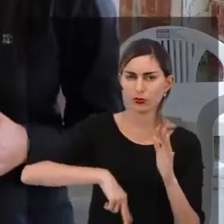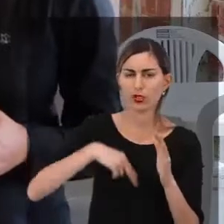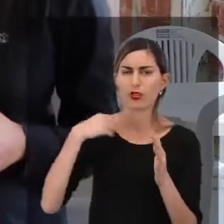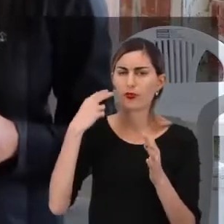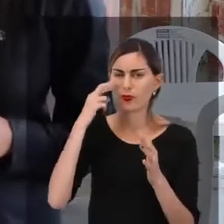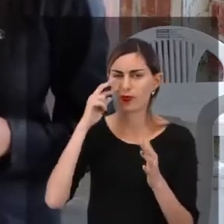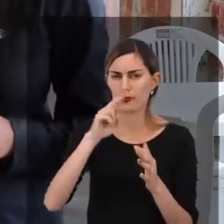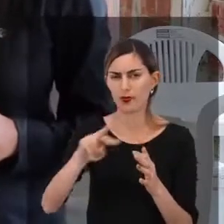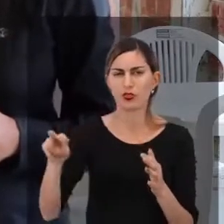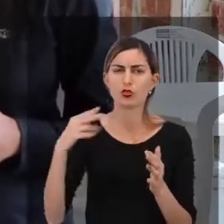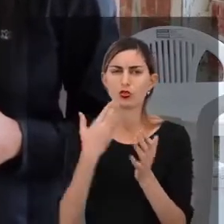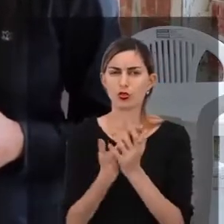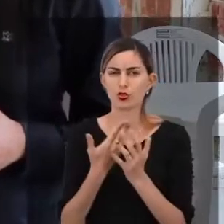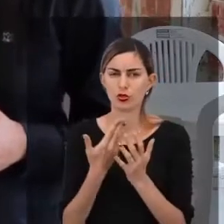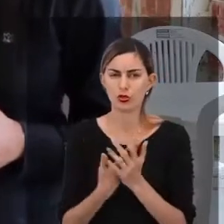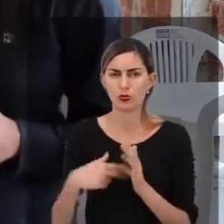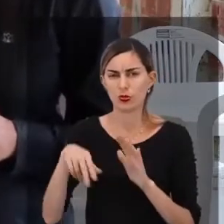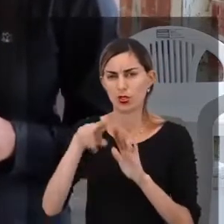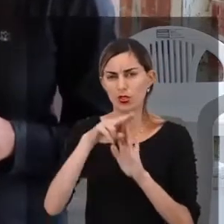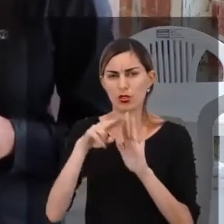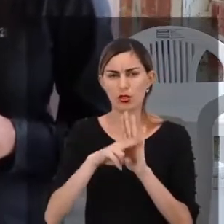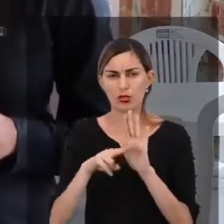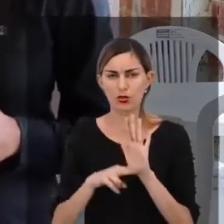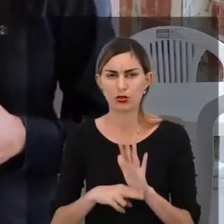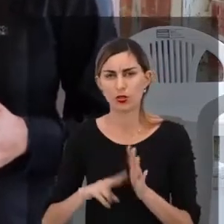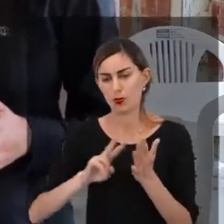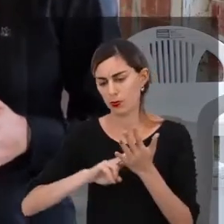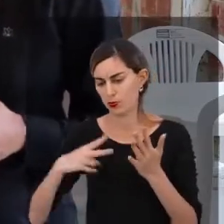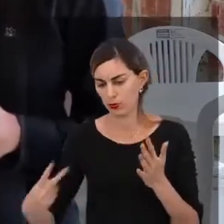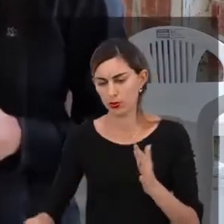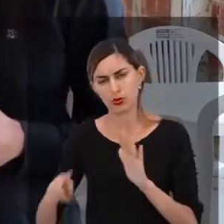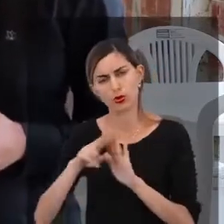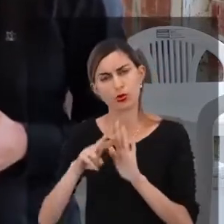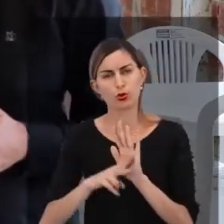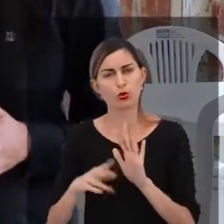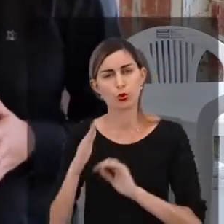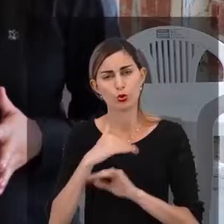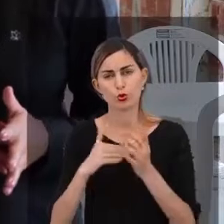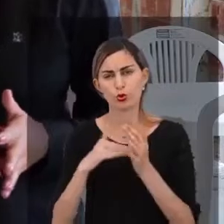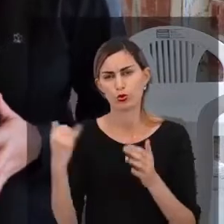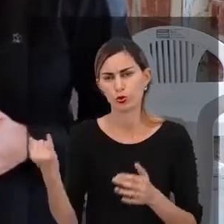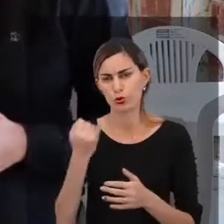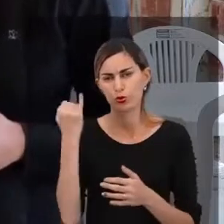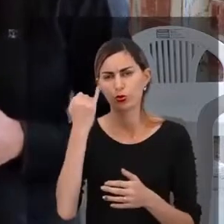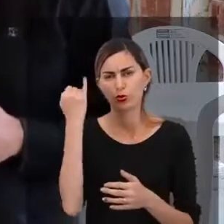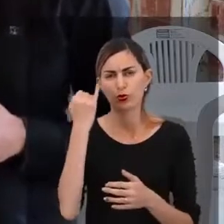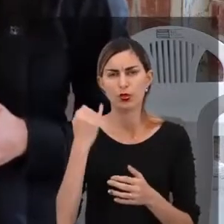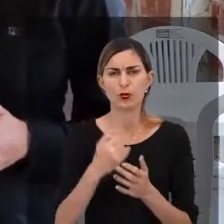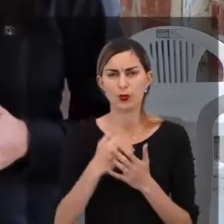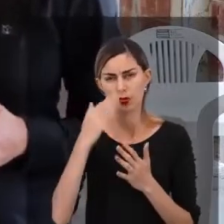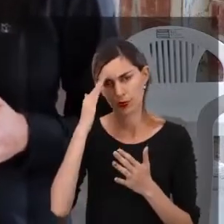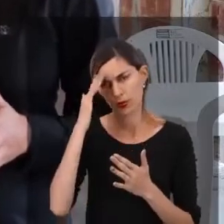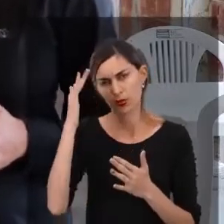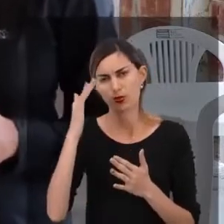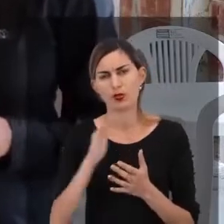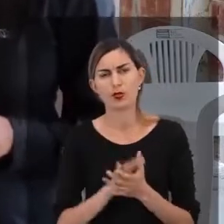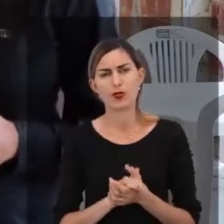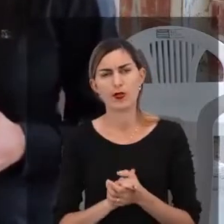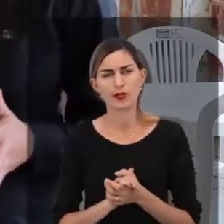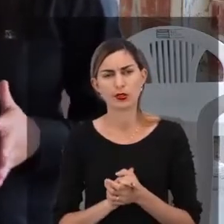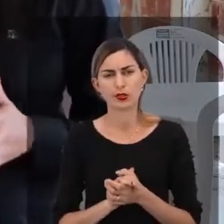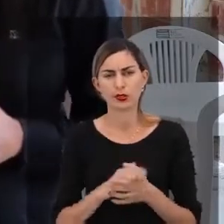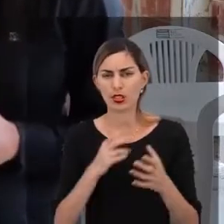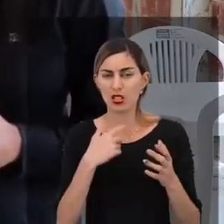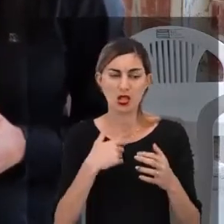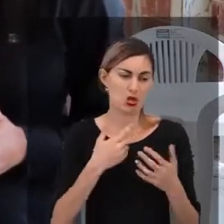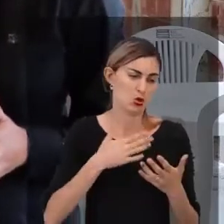que ler, tem que ver, estudar a norma é interpretação. Então, tudo isso é muito importante para o dia a dia. Principalmente, você falou